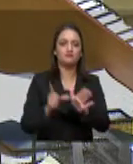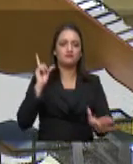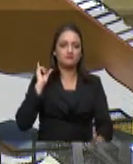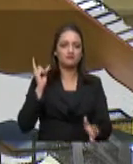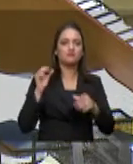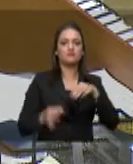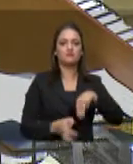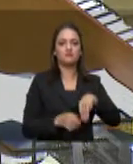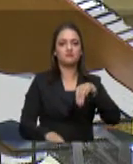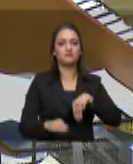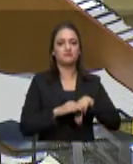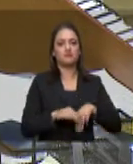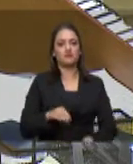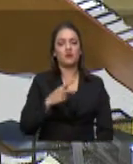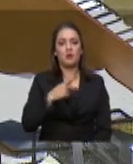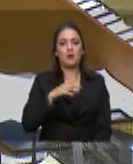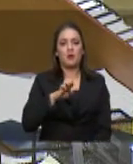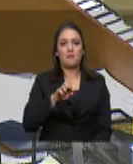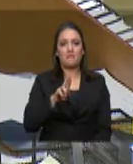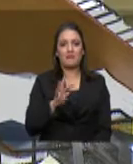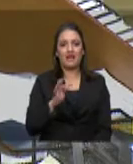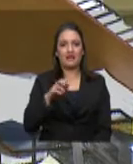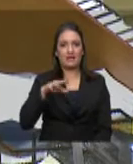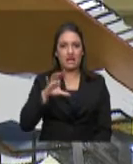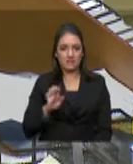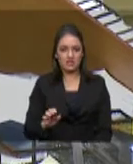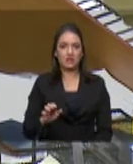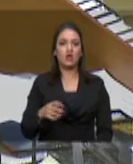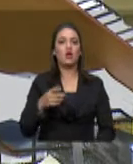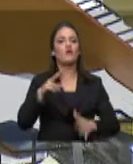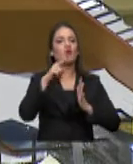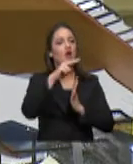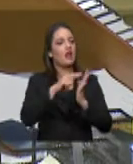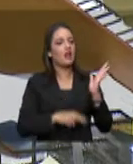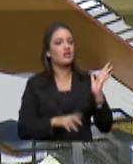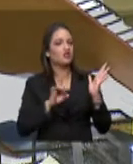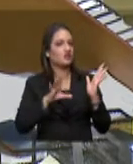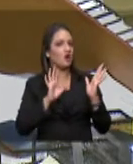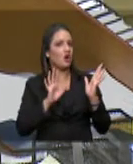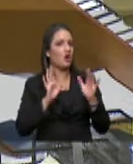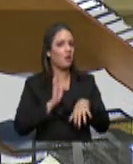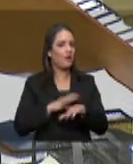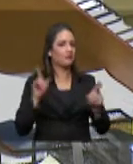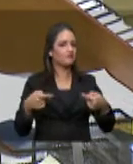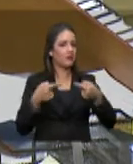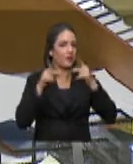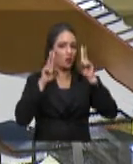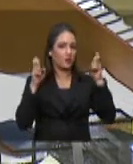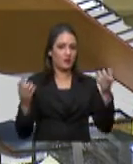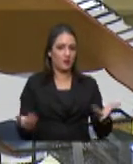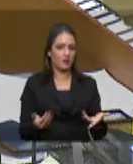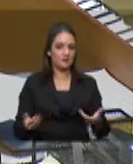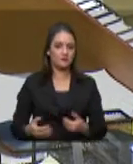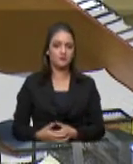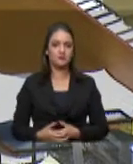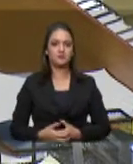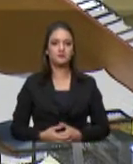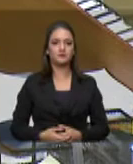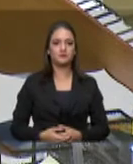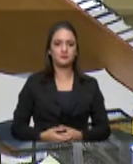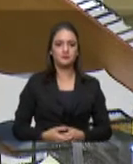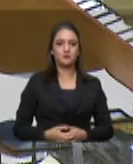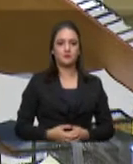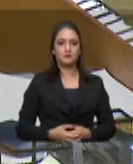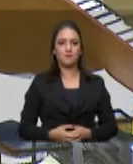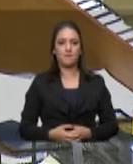Sepúlveda Pertence, que me permito ler apenas o que mais se direciona ao caso sob análise. Disse